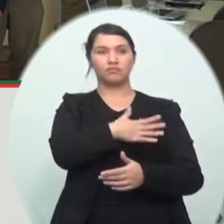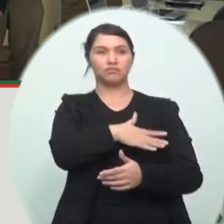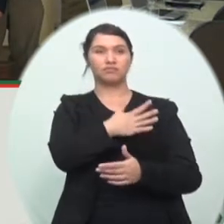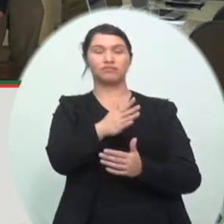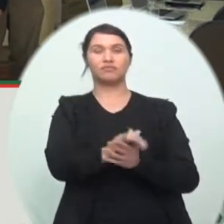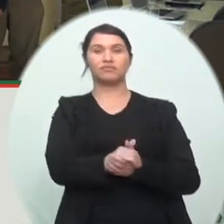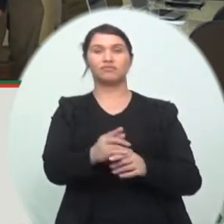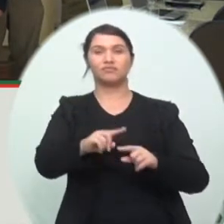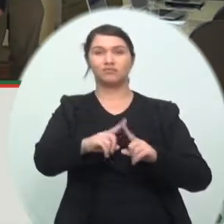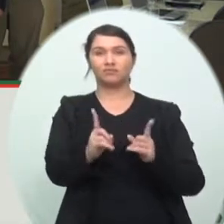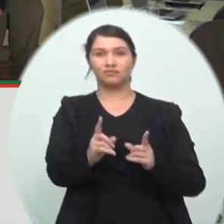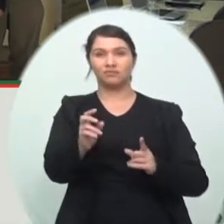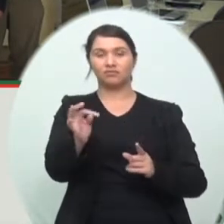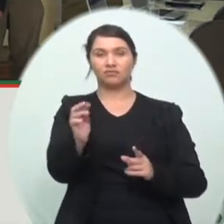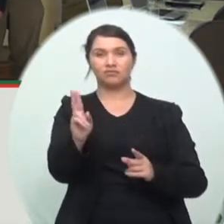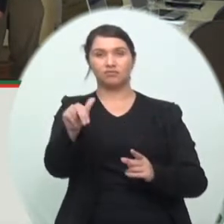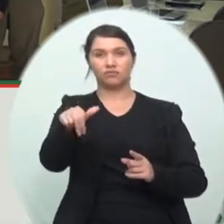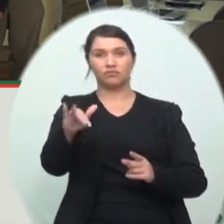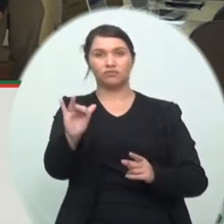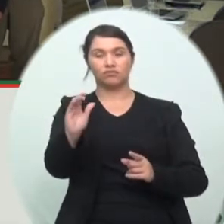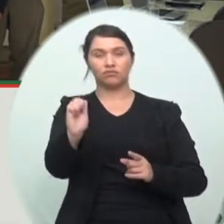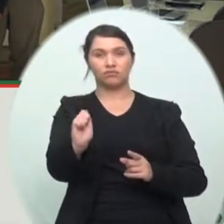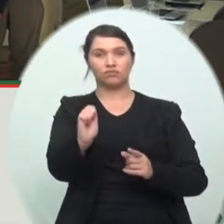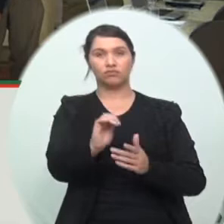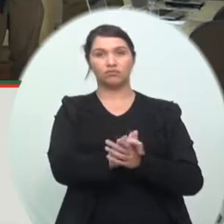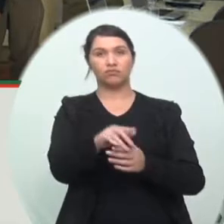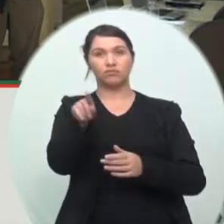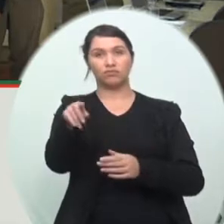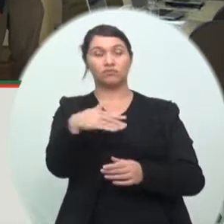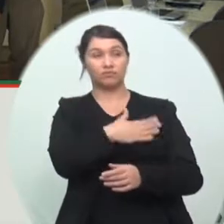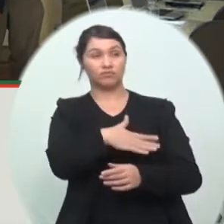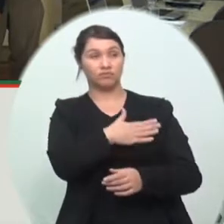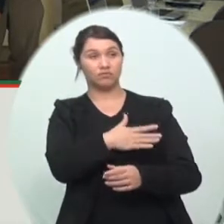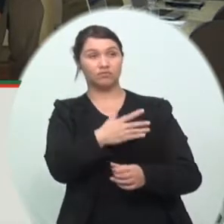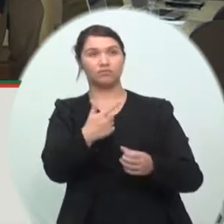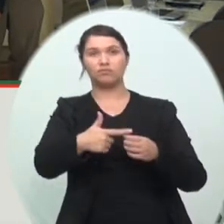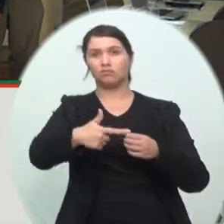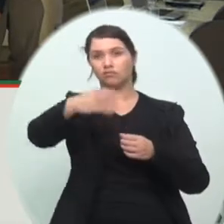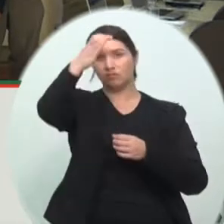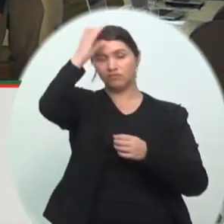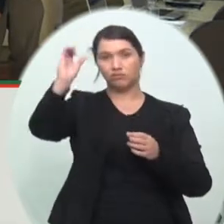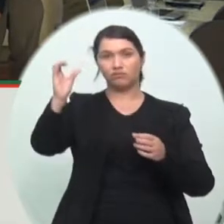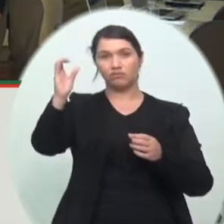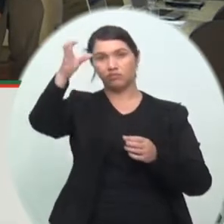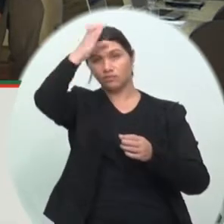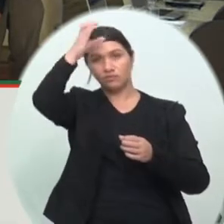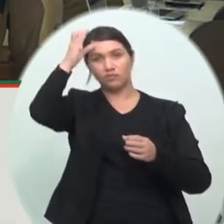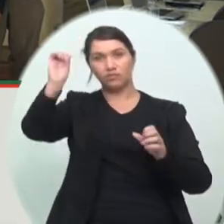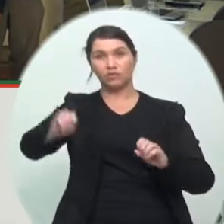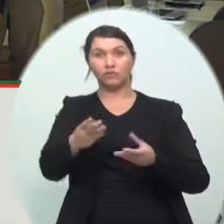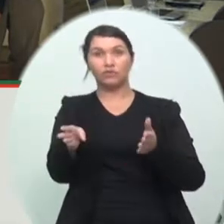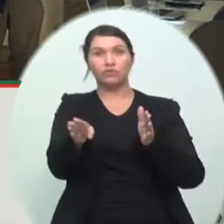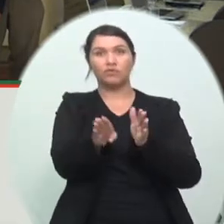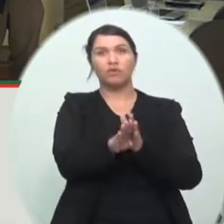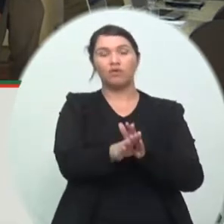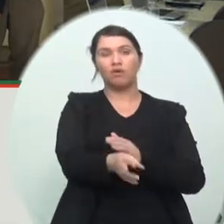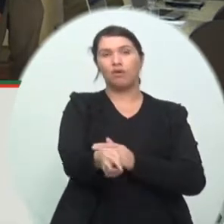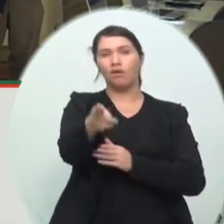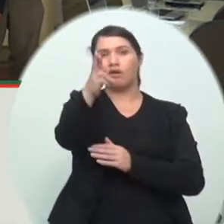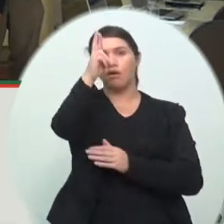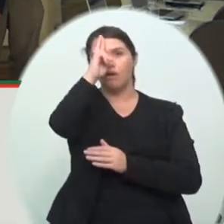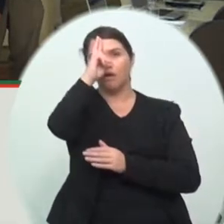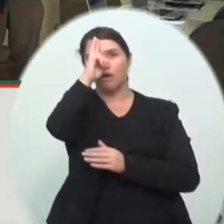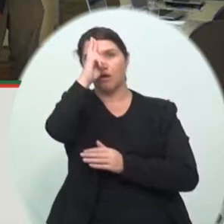mas coronel, de túnica? Não, mas vai, tu vai gostar da cidade e tal. E eu fui. O almoço era feijoada. E